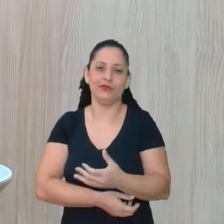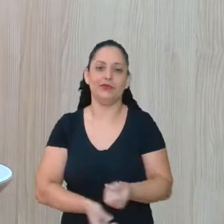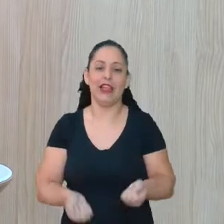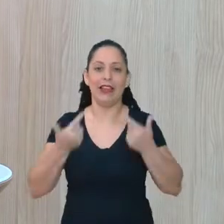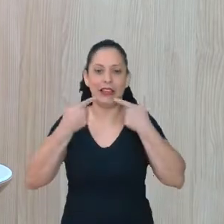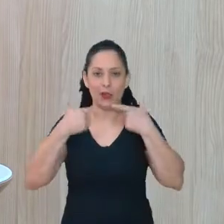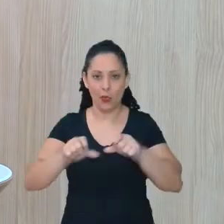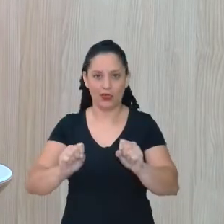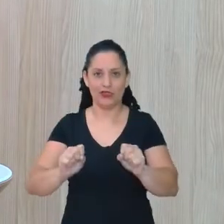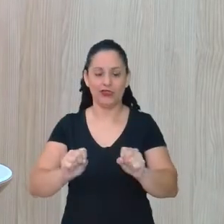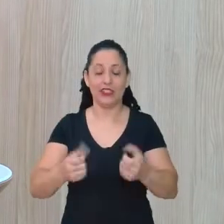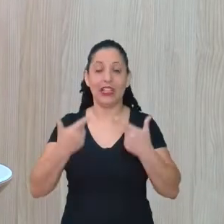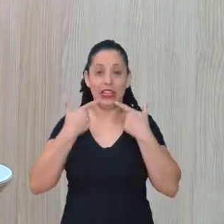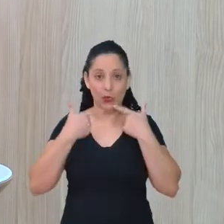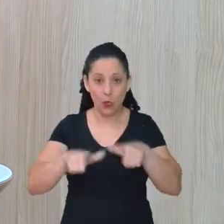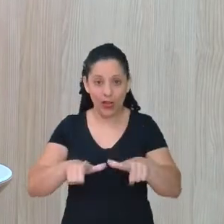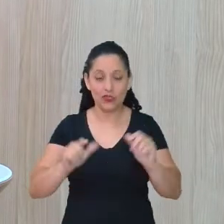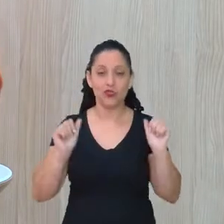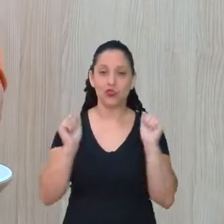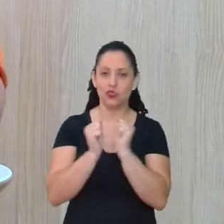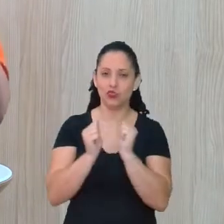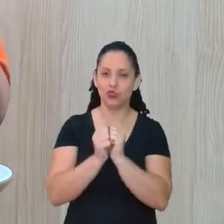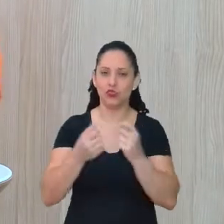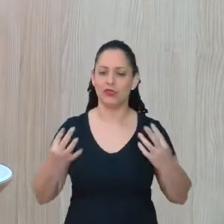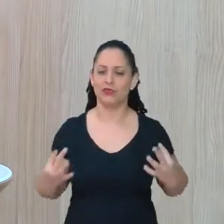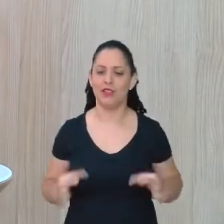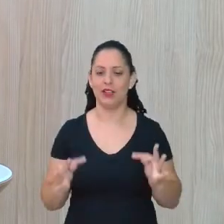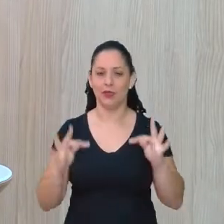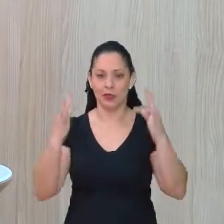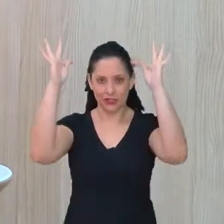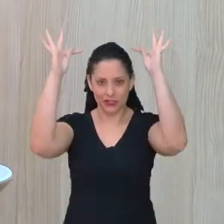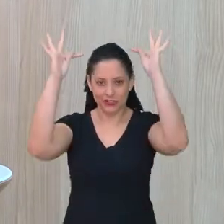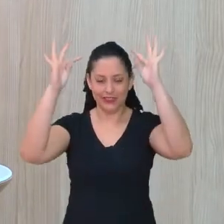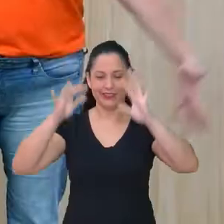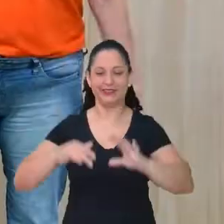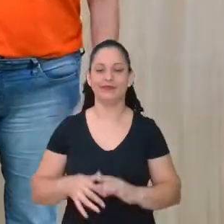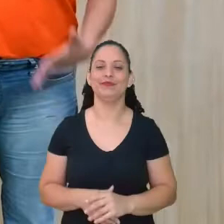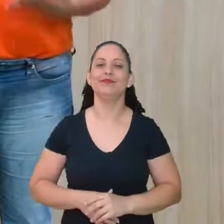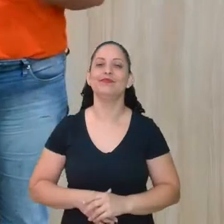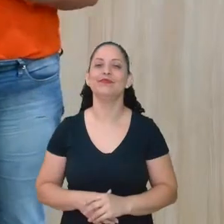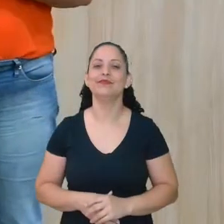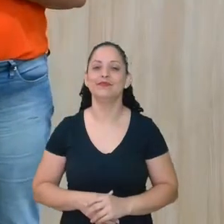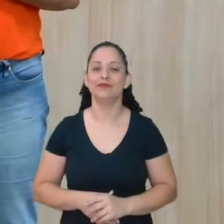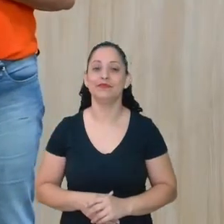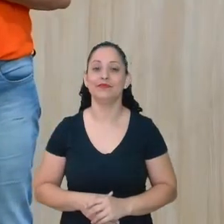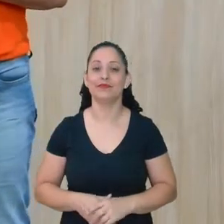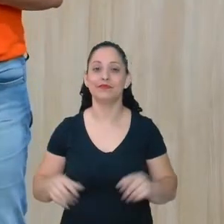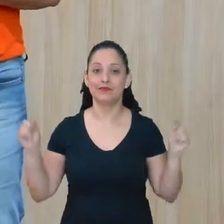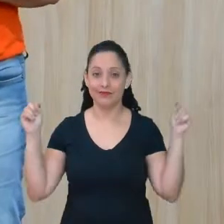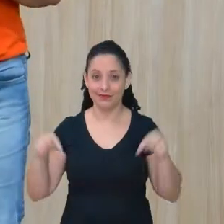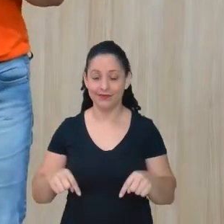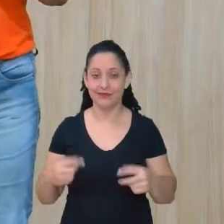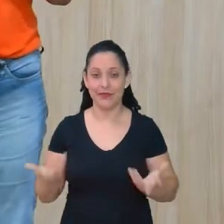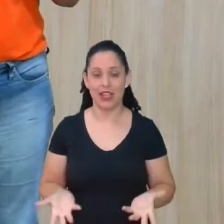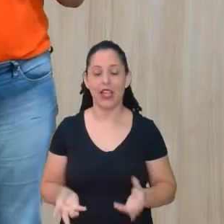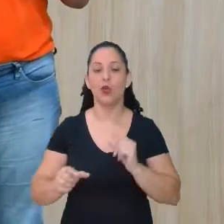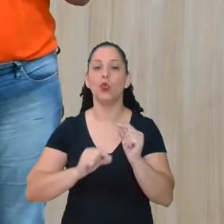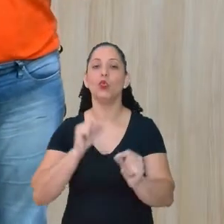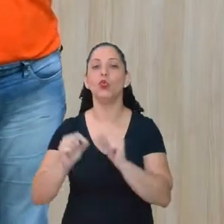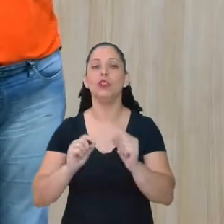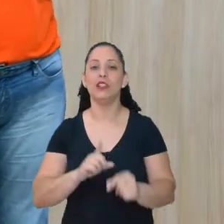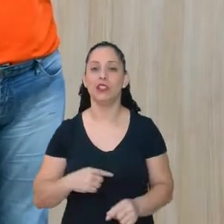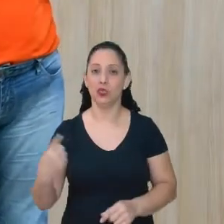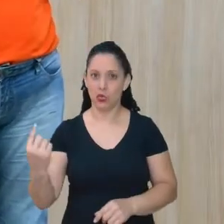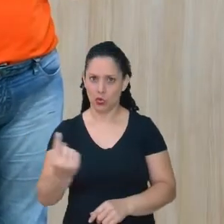Novas junto com a linguagens. tecnologia. Exatamente. Enfim, É esse mundo que a gente vive, né? Um mundo que tem o